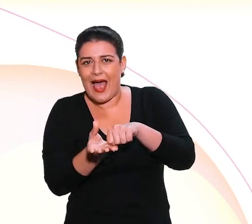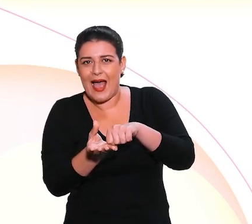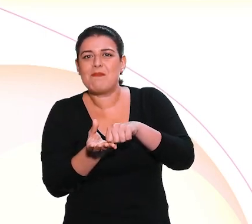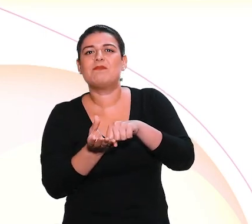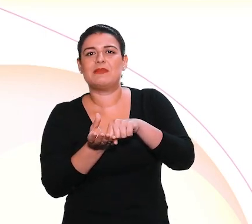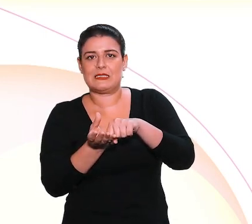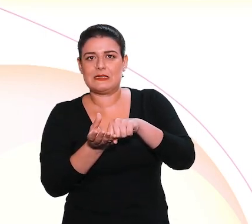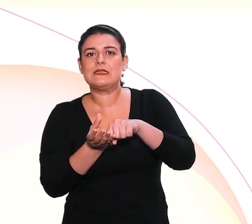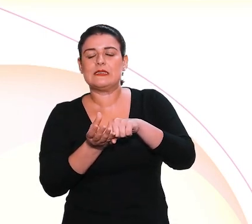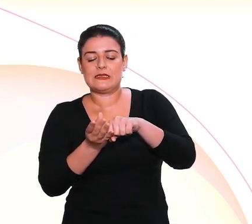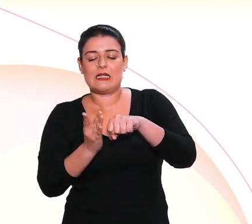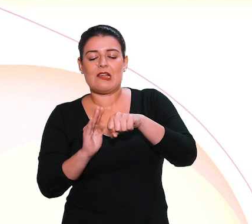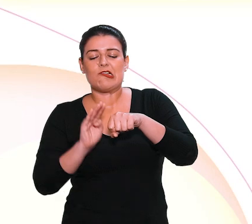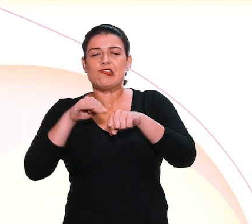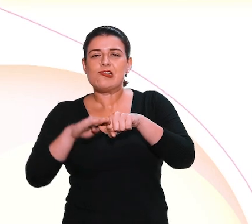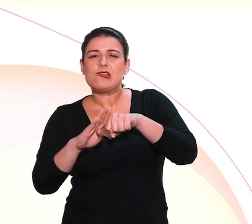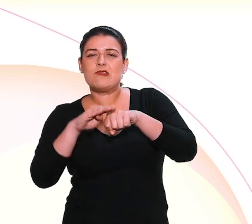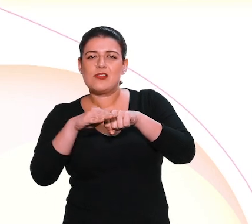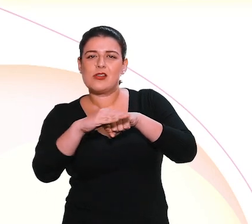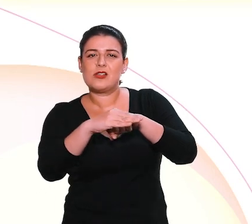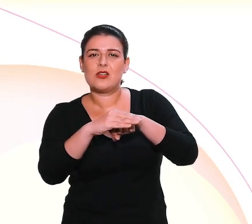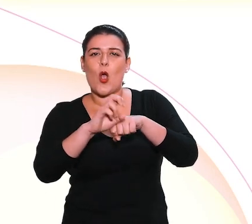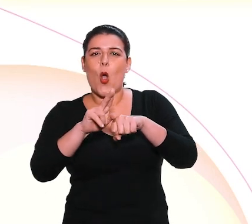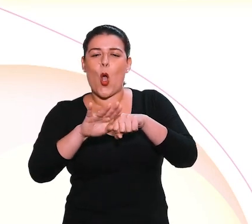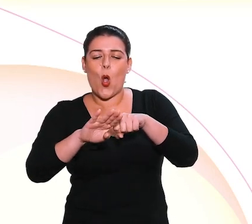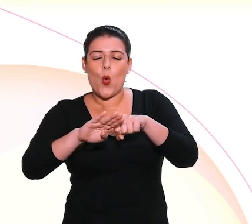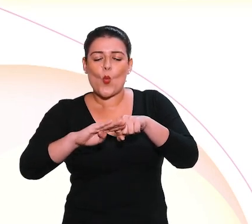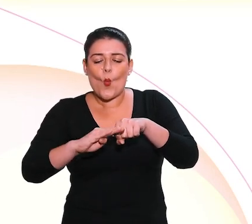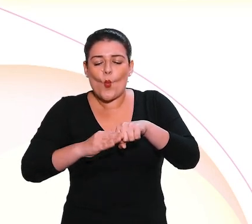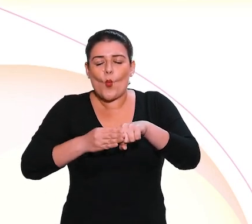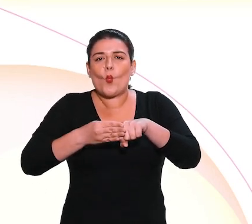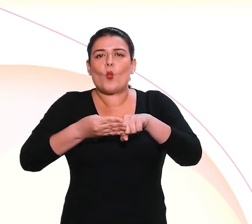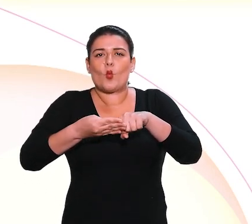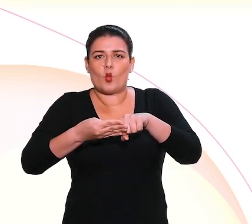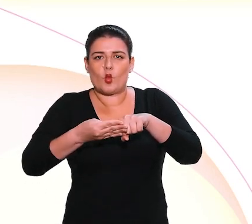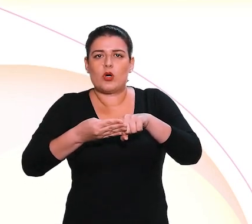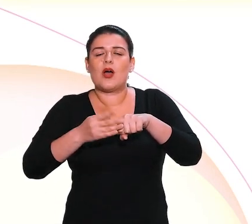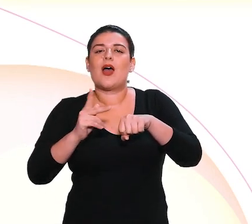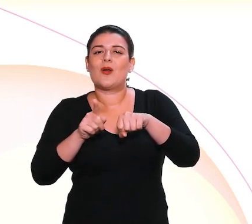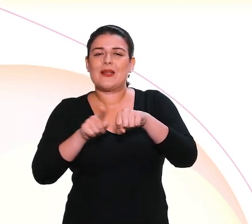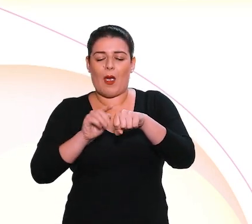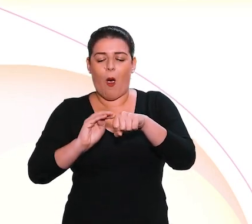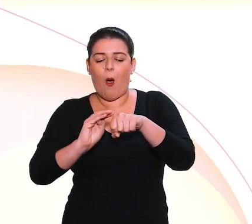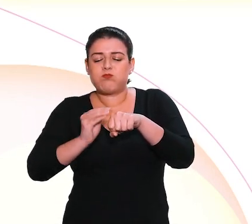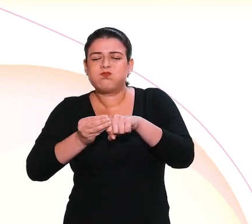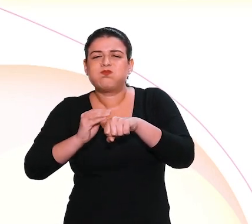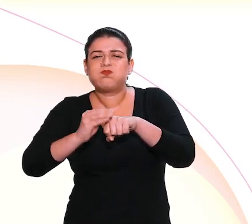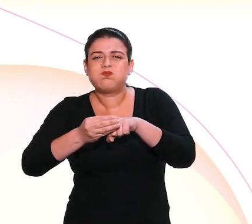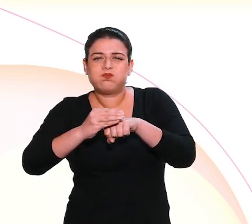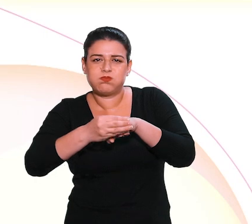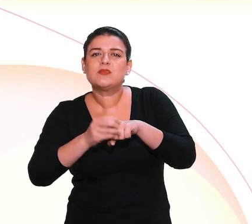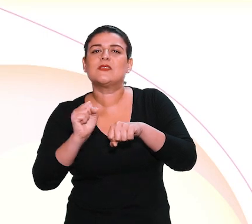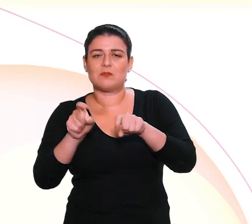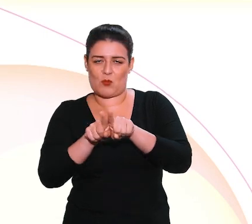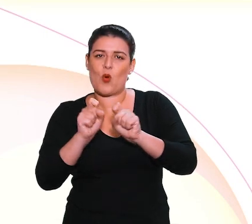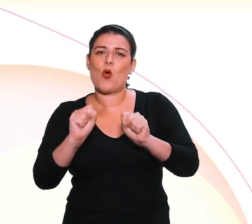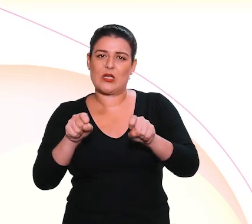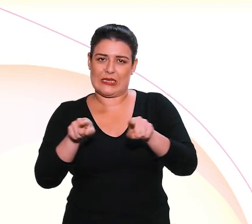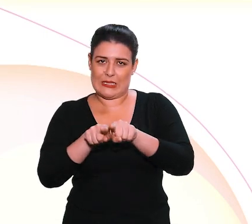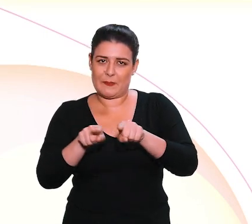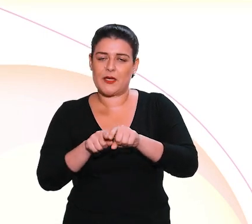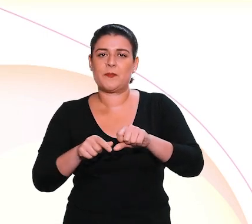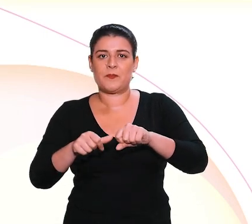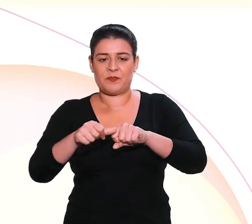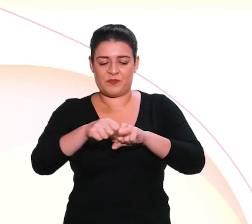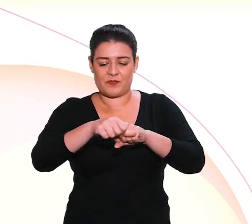abrem, cicatrizes muito irregulares ou hipertróficas, às vezes o paciente desenvolve até queloide no local da amputação,